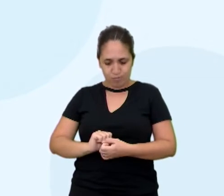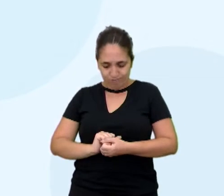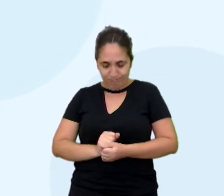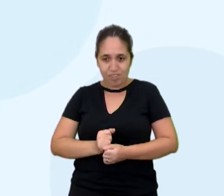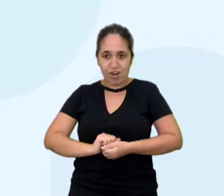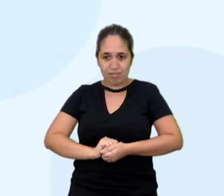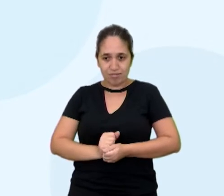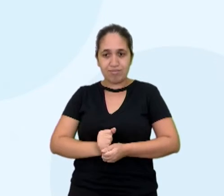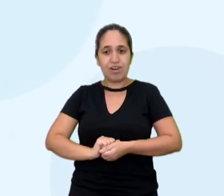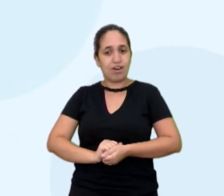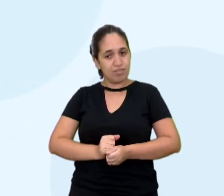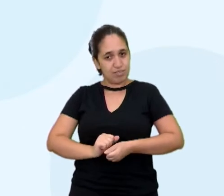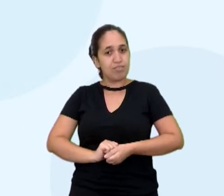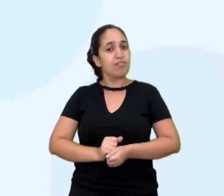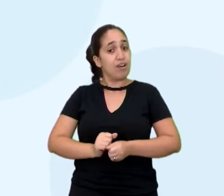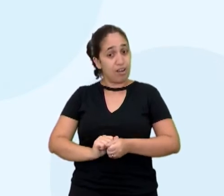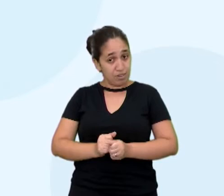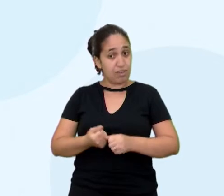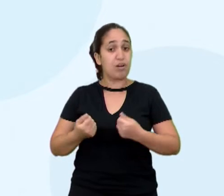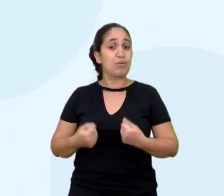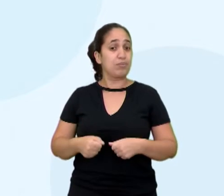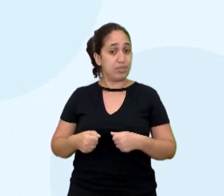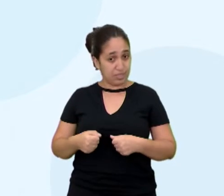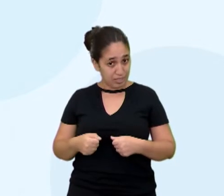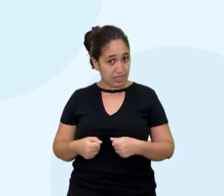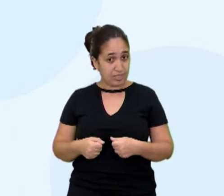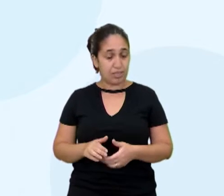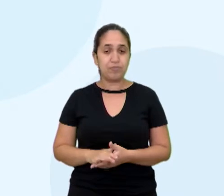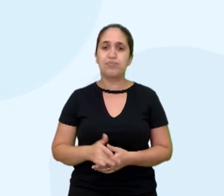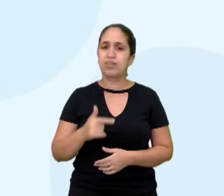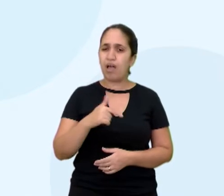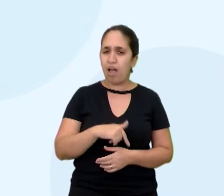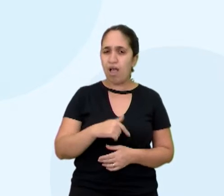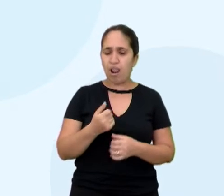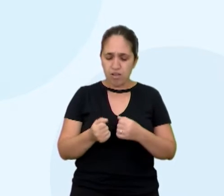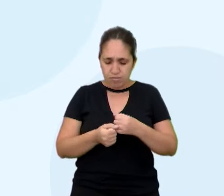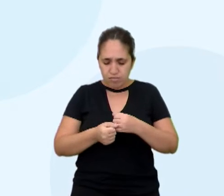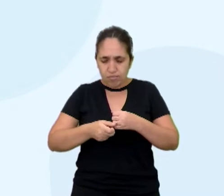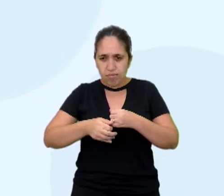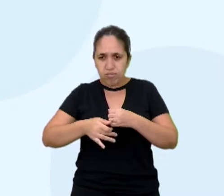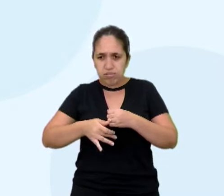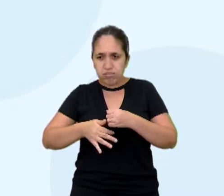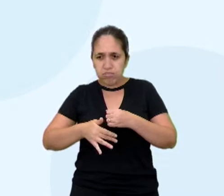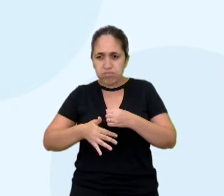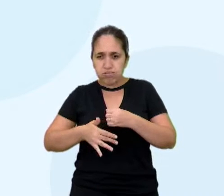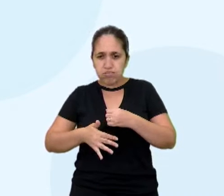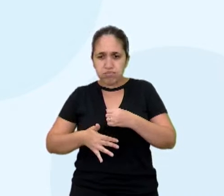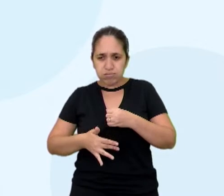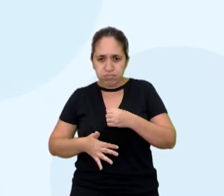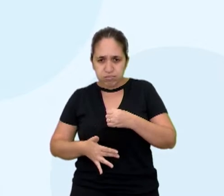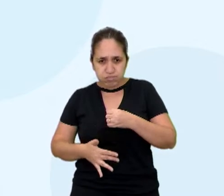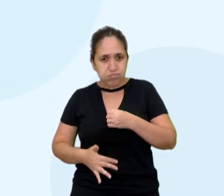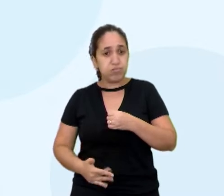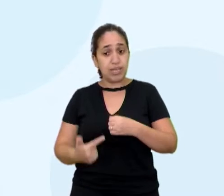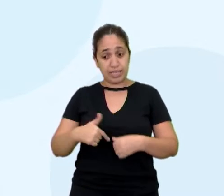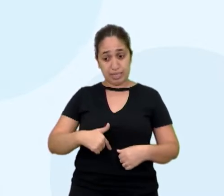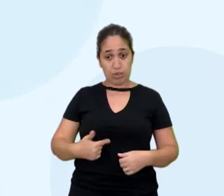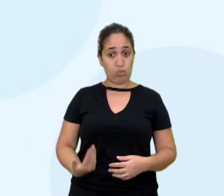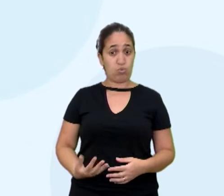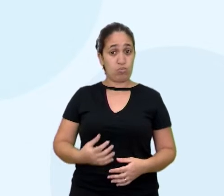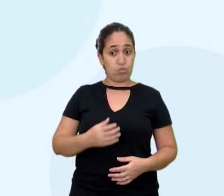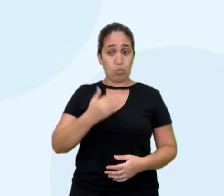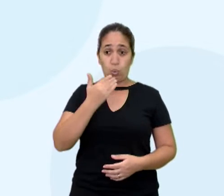alimentos. Então a gastrina, ela é liberada justamente quando eu tenho a presença